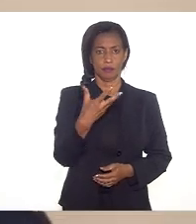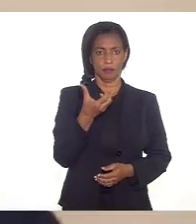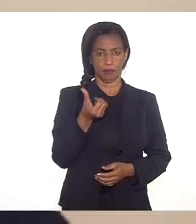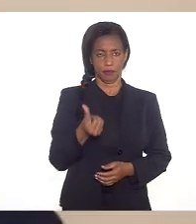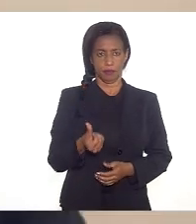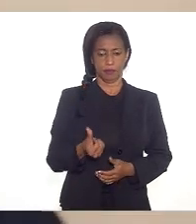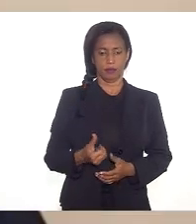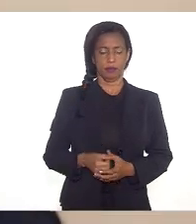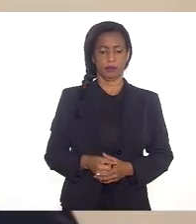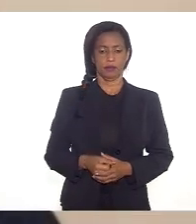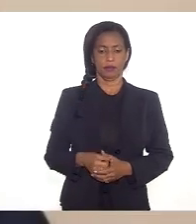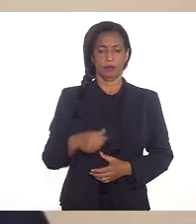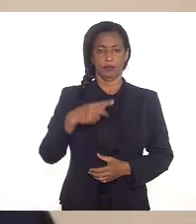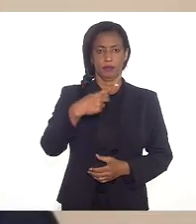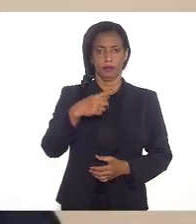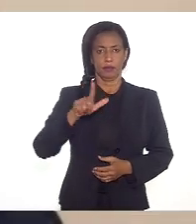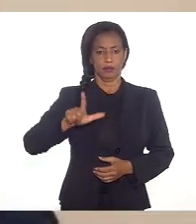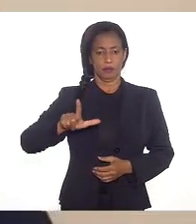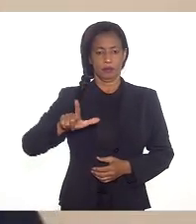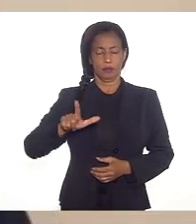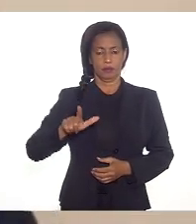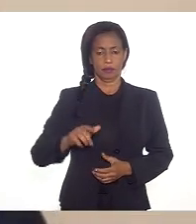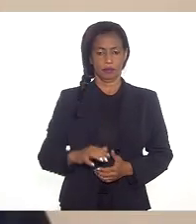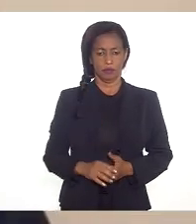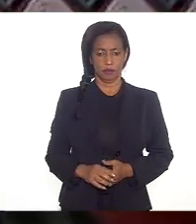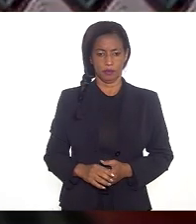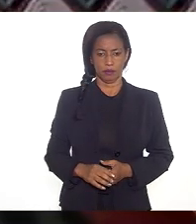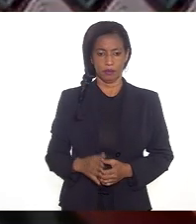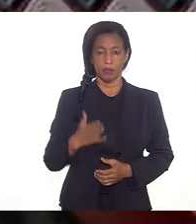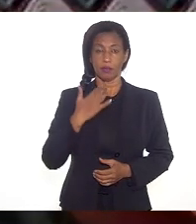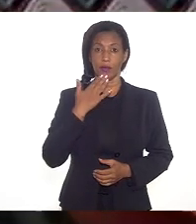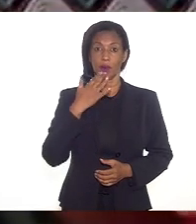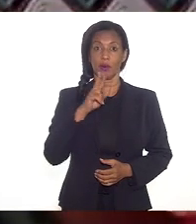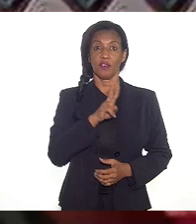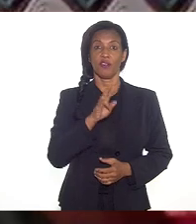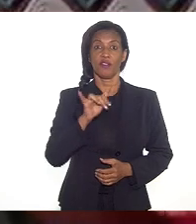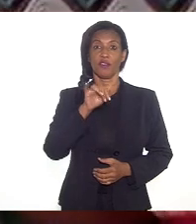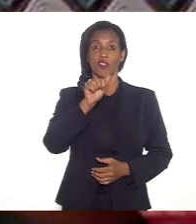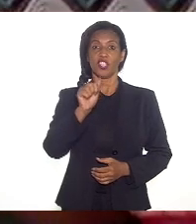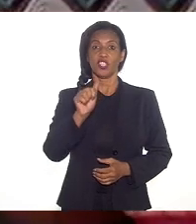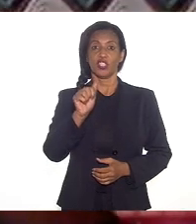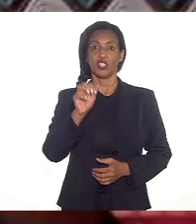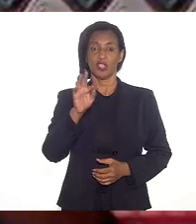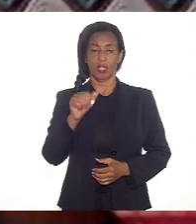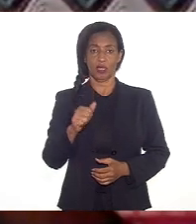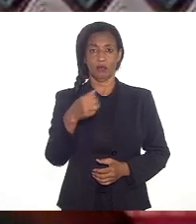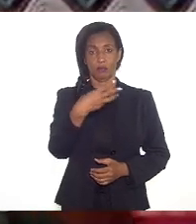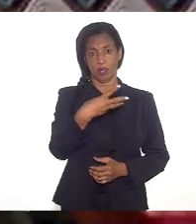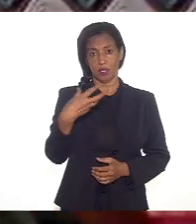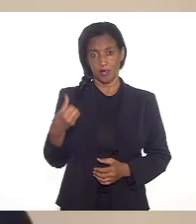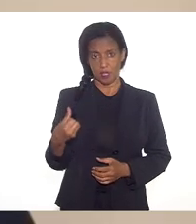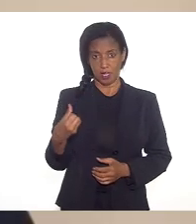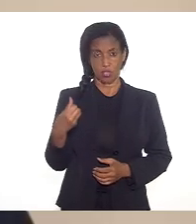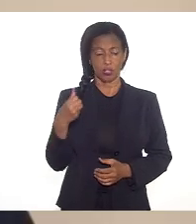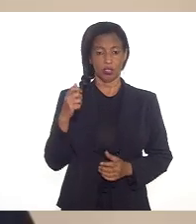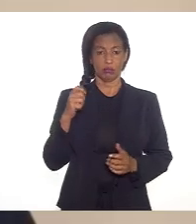36, projeto de lei número... Deputada... Eu gostaria de pedir vista no 36. 36, pedido de